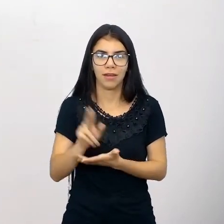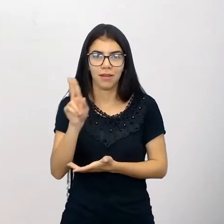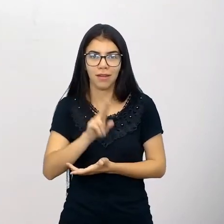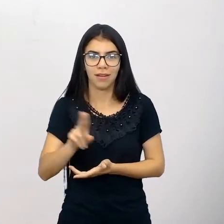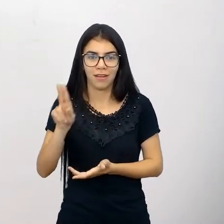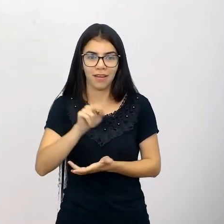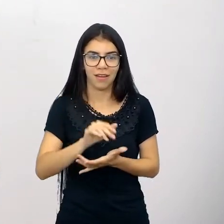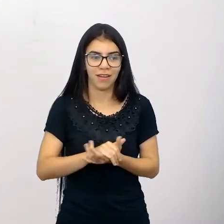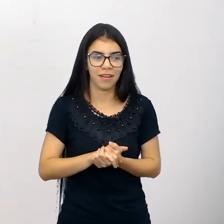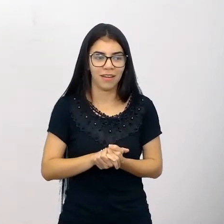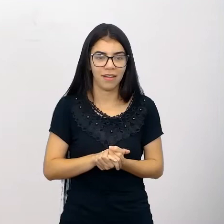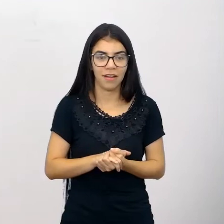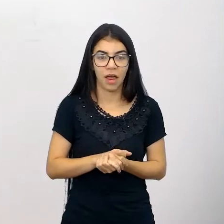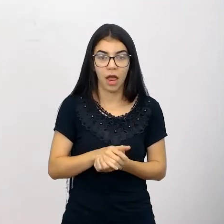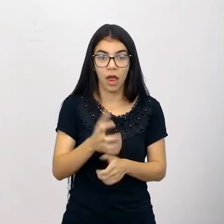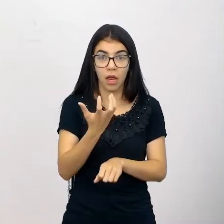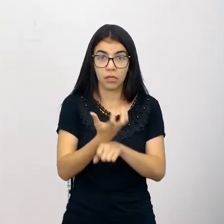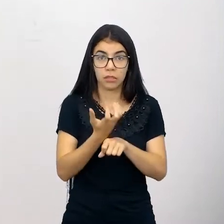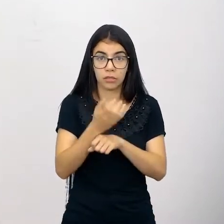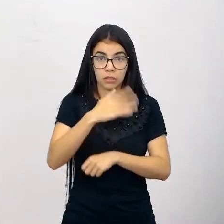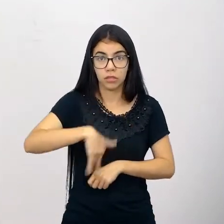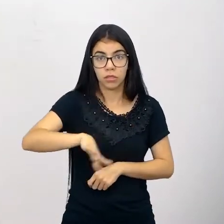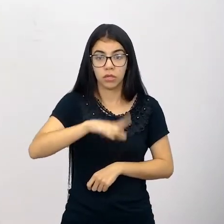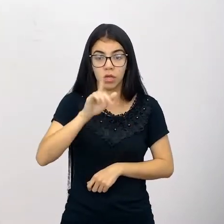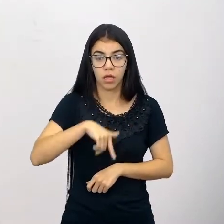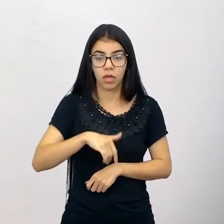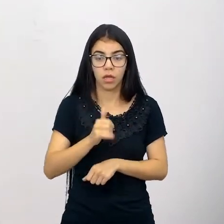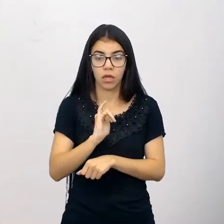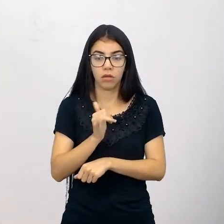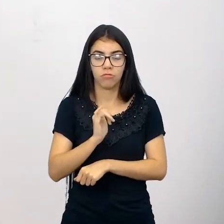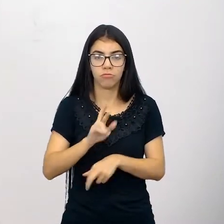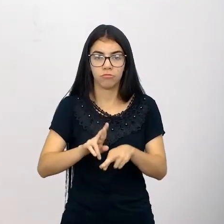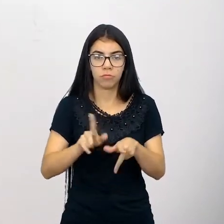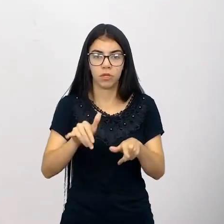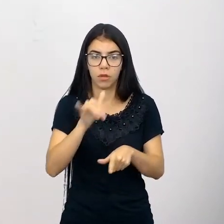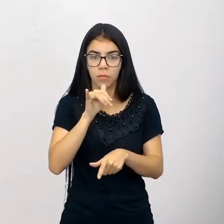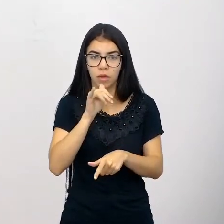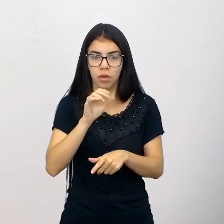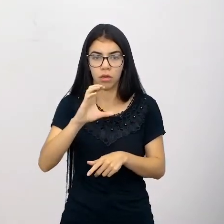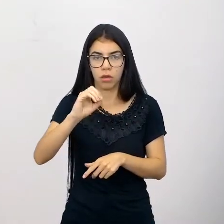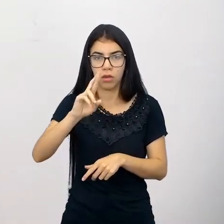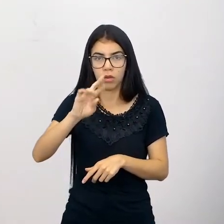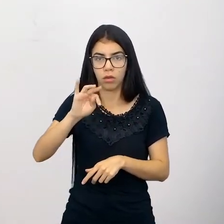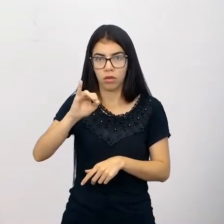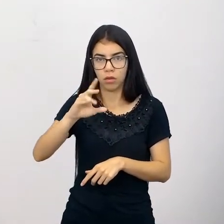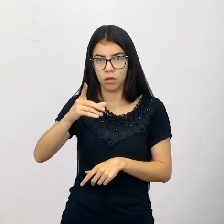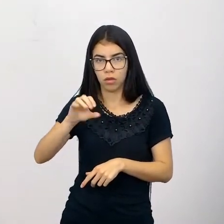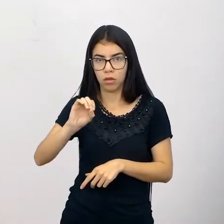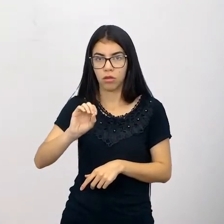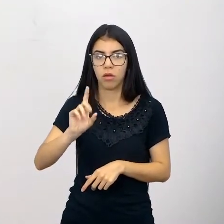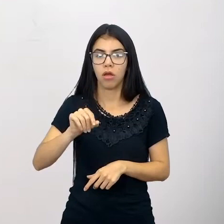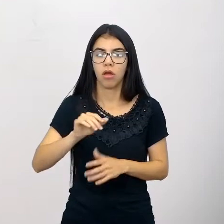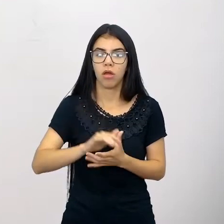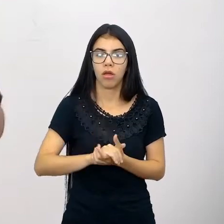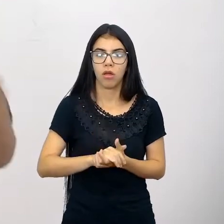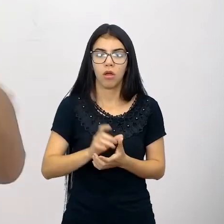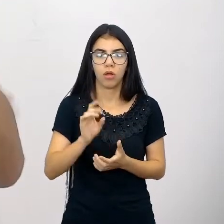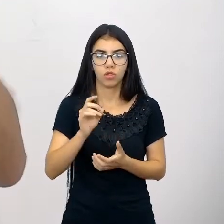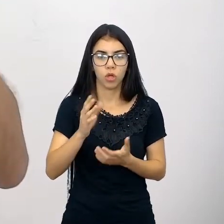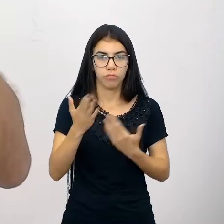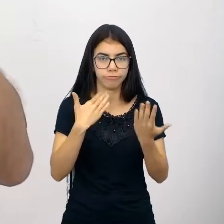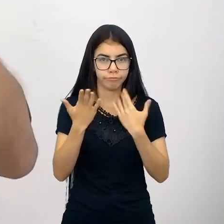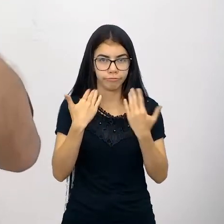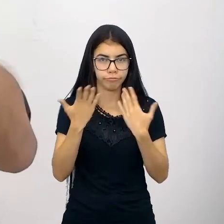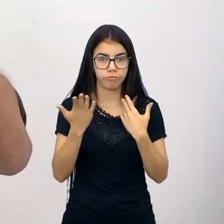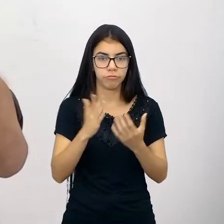nesse aprofundamento, nesse componente, para poder construir uma outra narrativa. Olha só, estou falando do cortiço. Sem mostrar a imagem, só comigo agora, olha